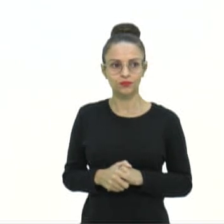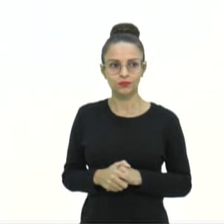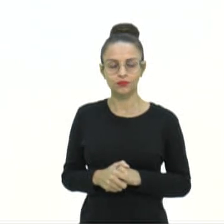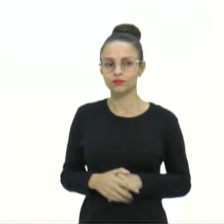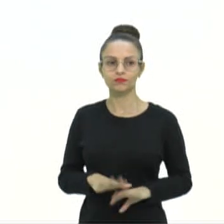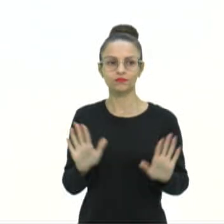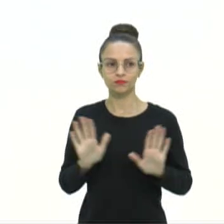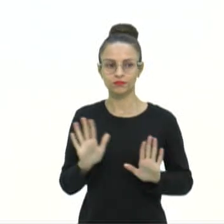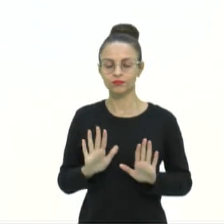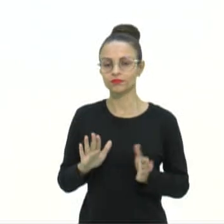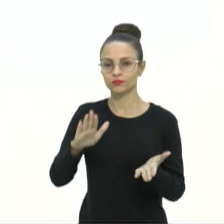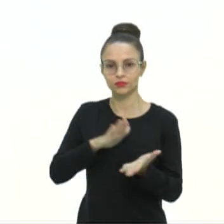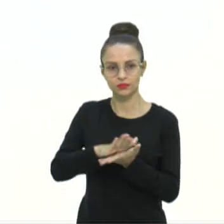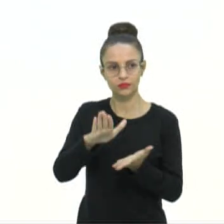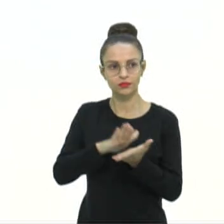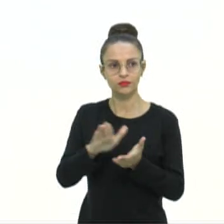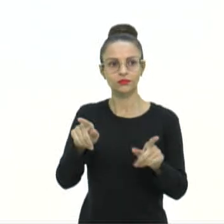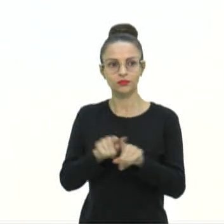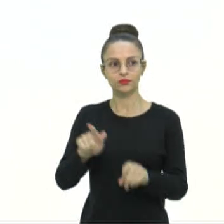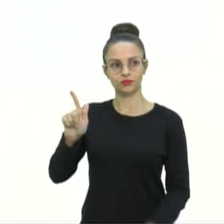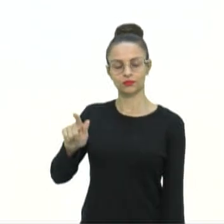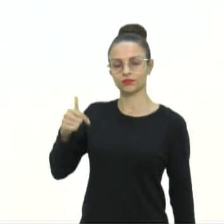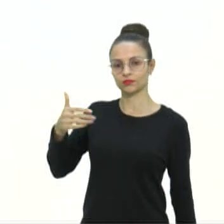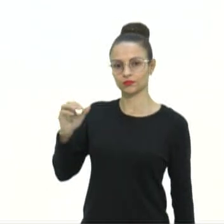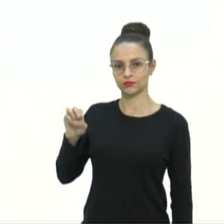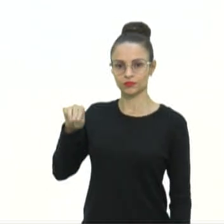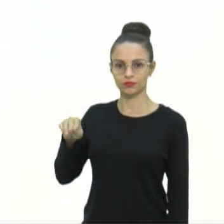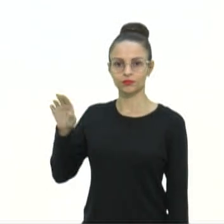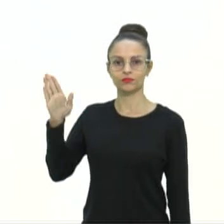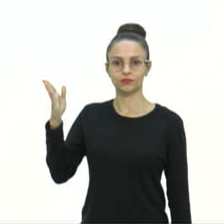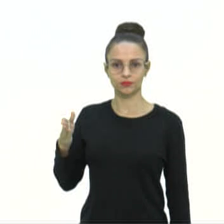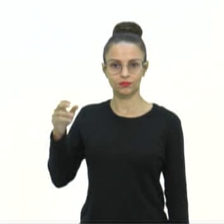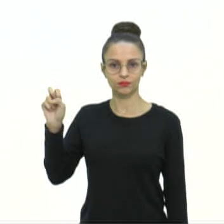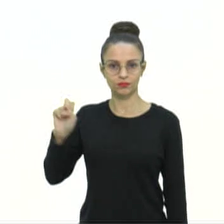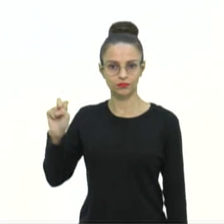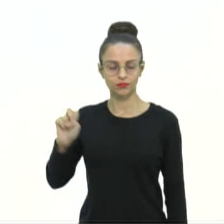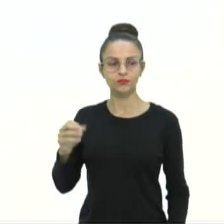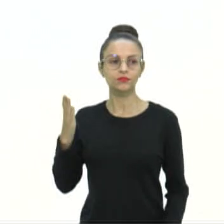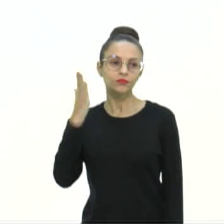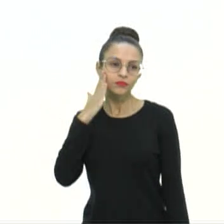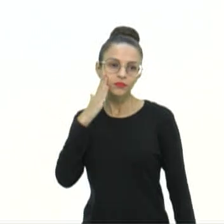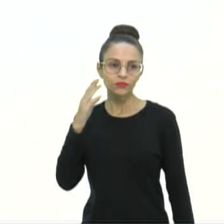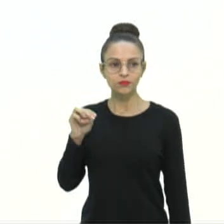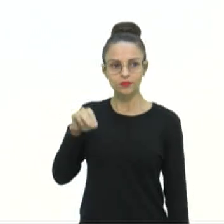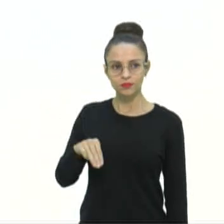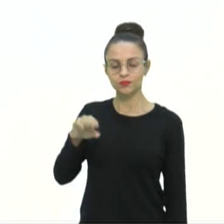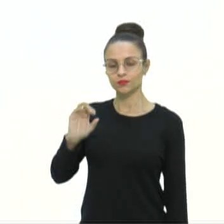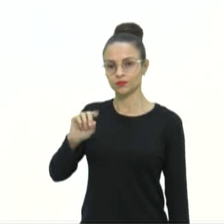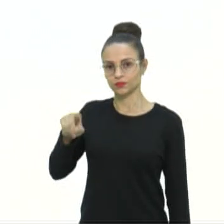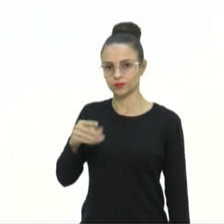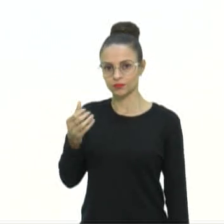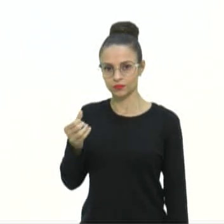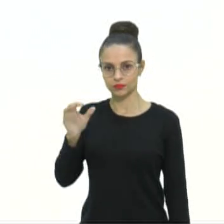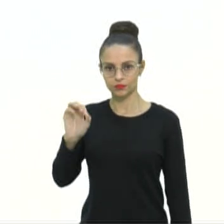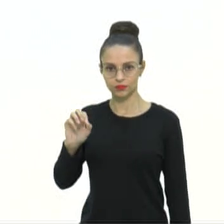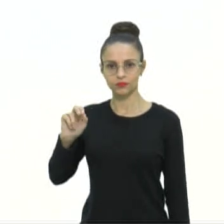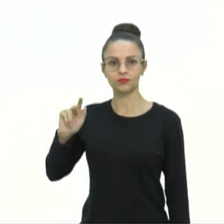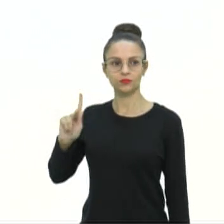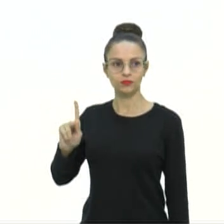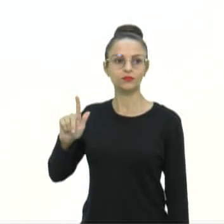os efeitos do atrito e a dota G como 10 metros por segundo. Sabendo que a massa é de